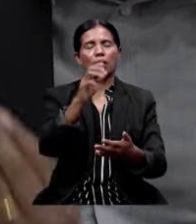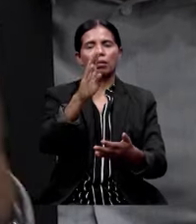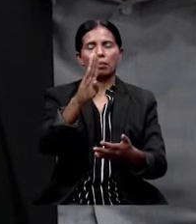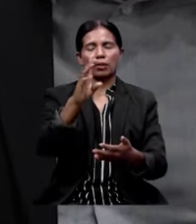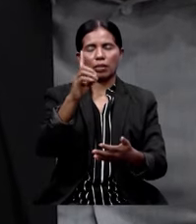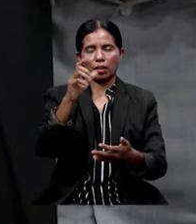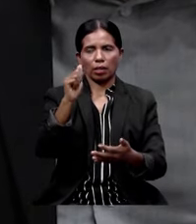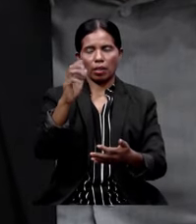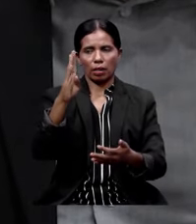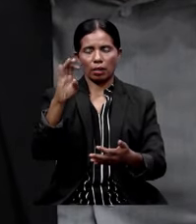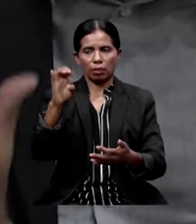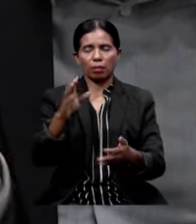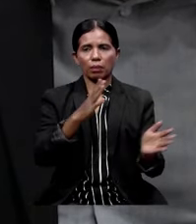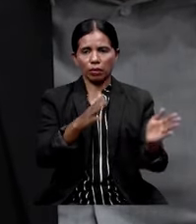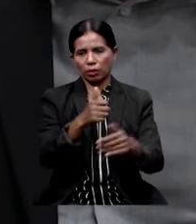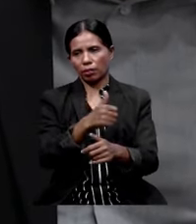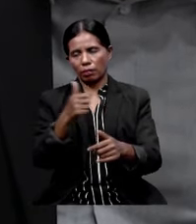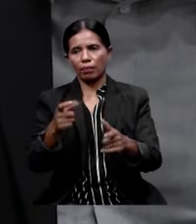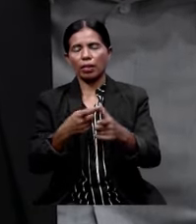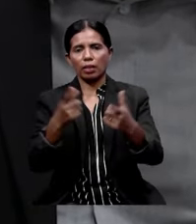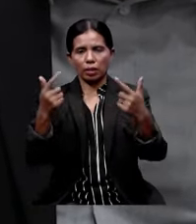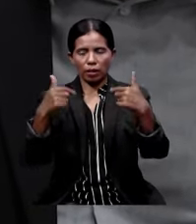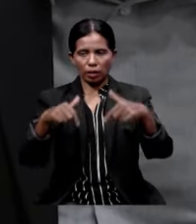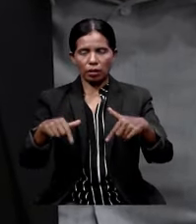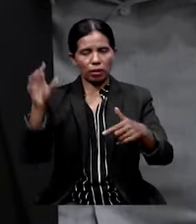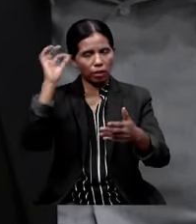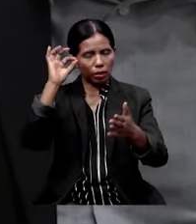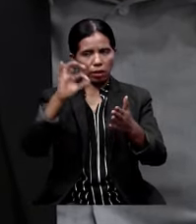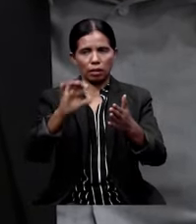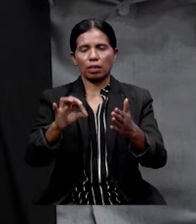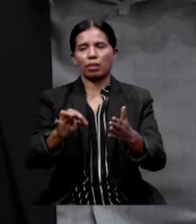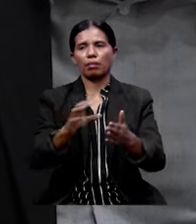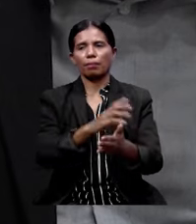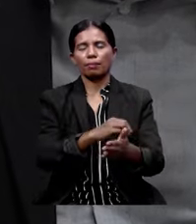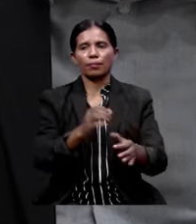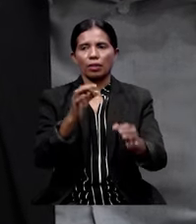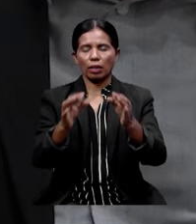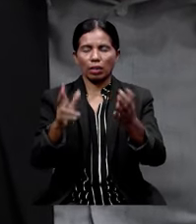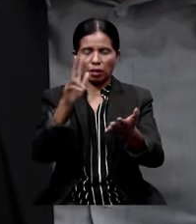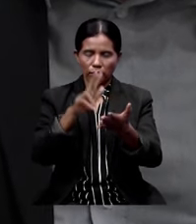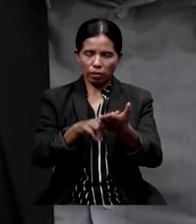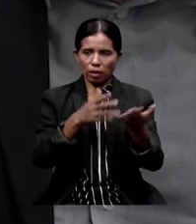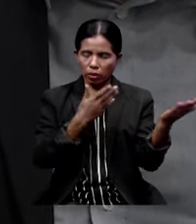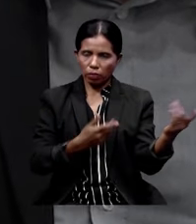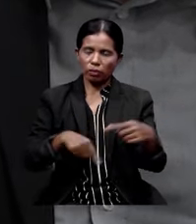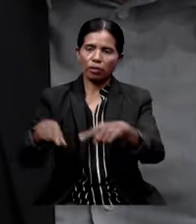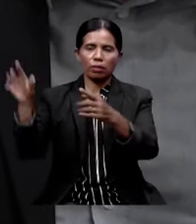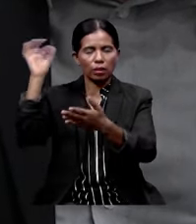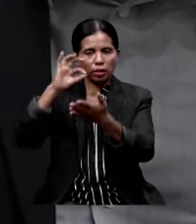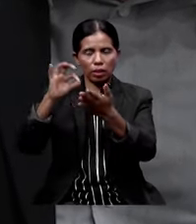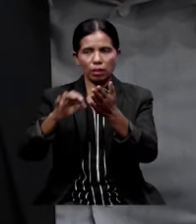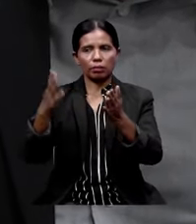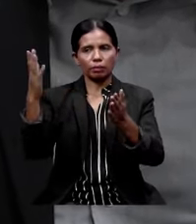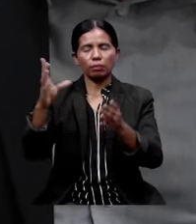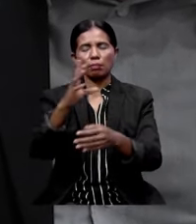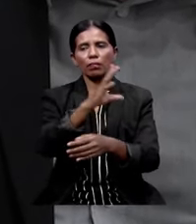Sineba, processo selo que falei, tem que filha falar para o secretariado. Quando ratifica, lhe filha falar para o secretariado da